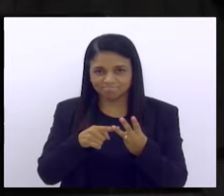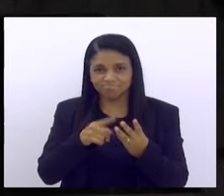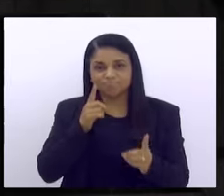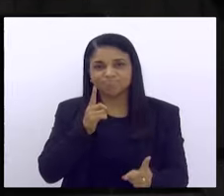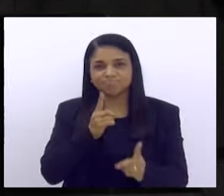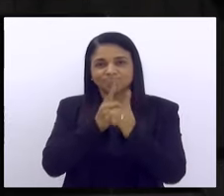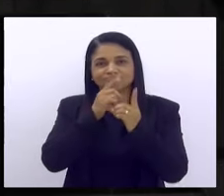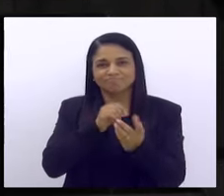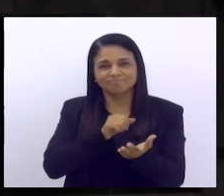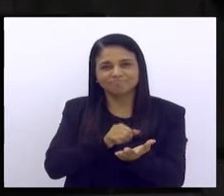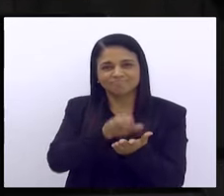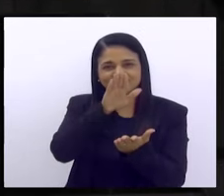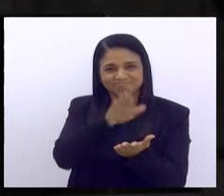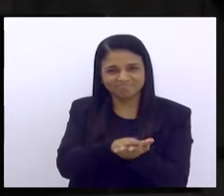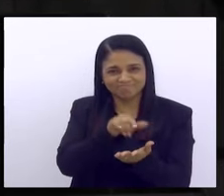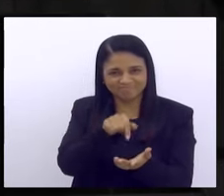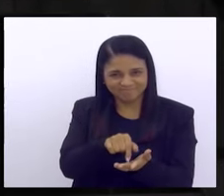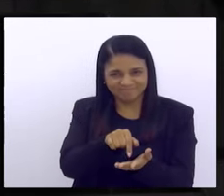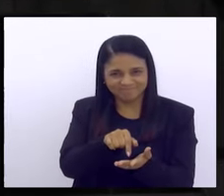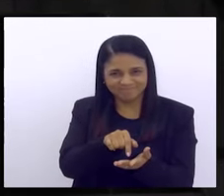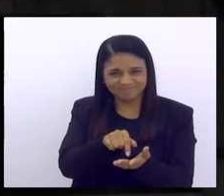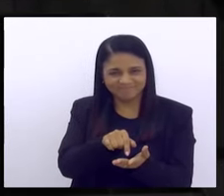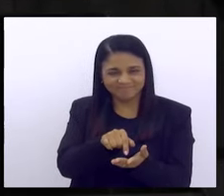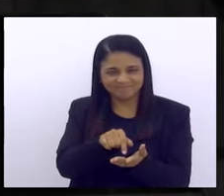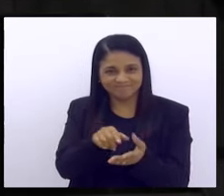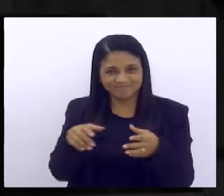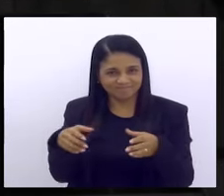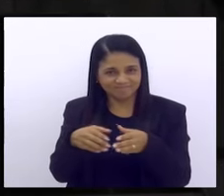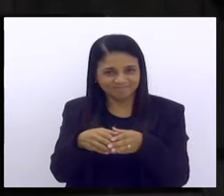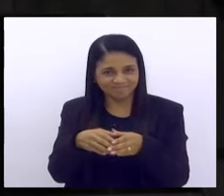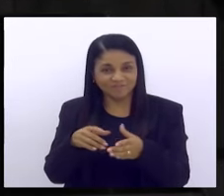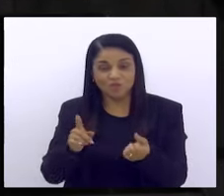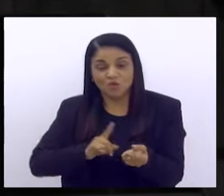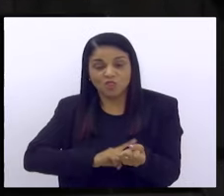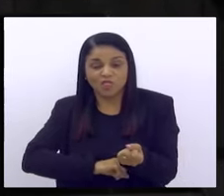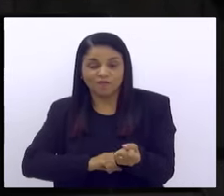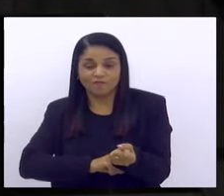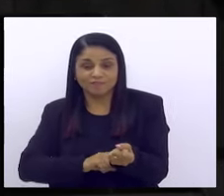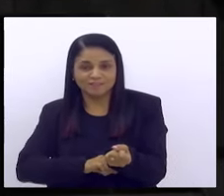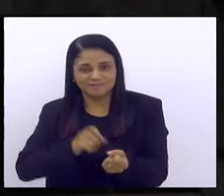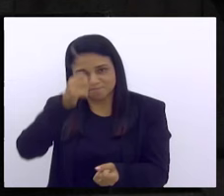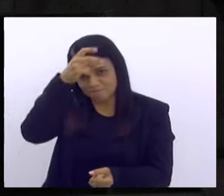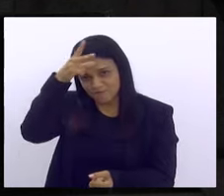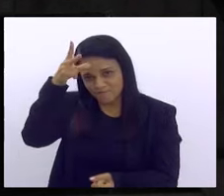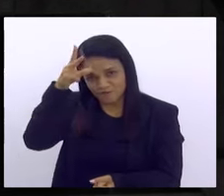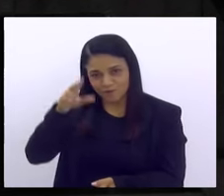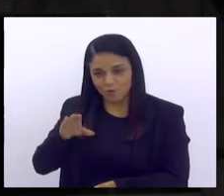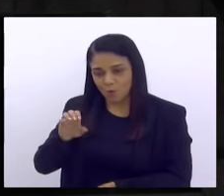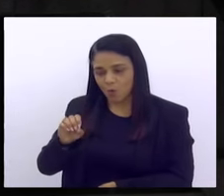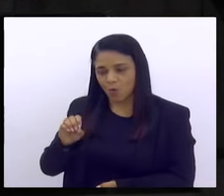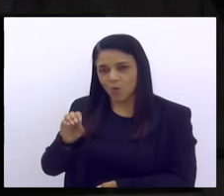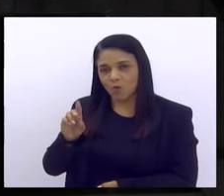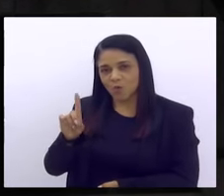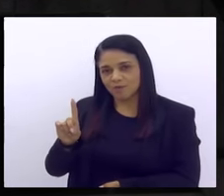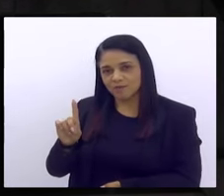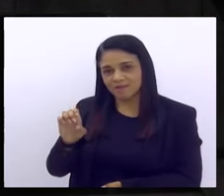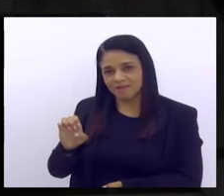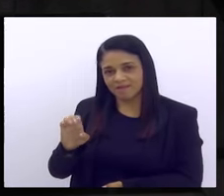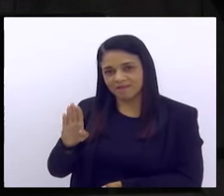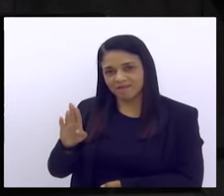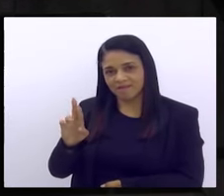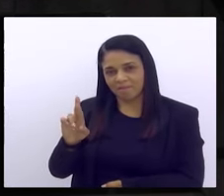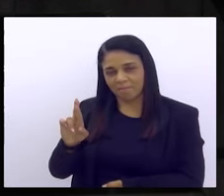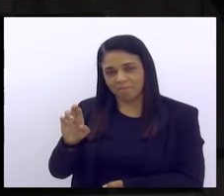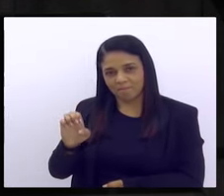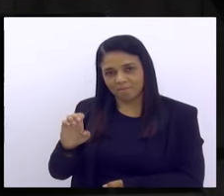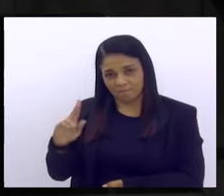a máfia do reboque do nervosinho do Odebrecht, o senhor joga para a política, joga